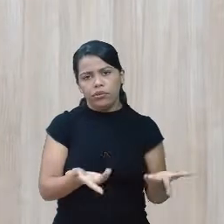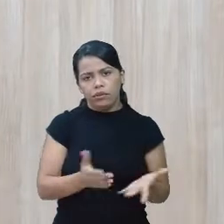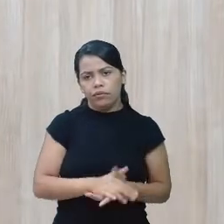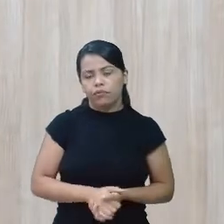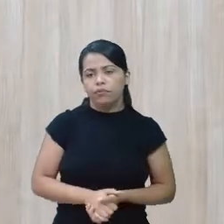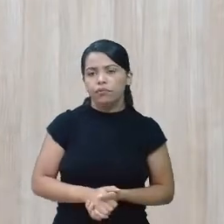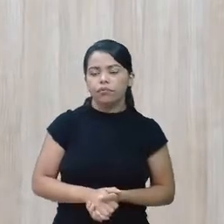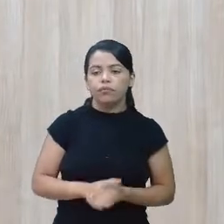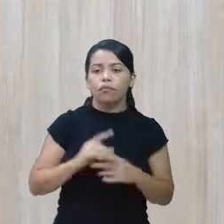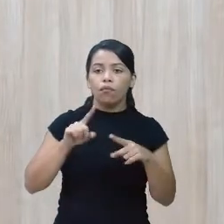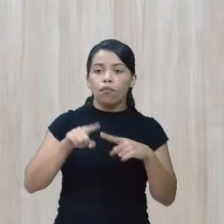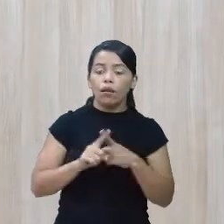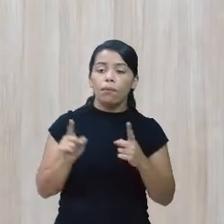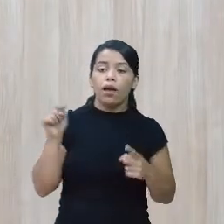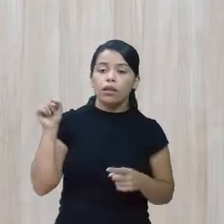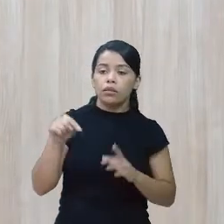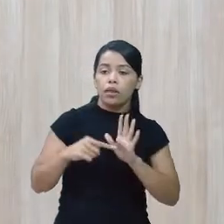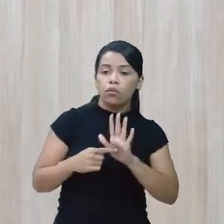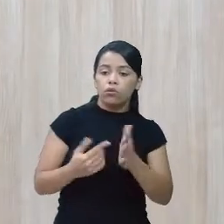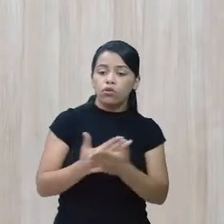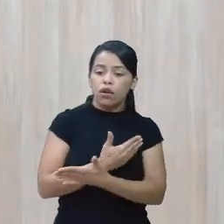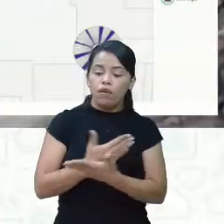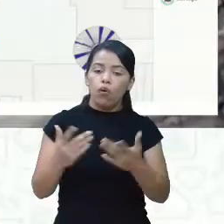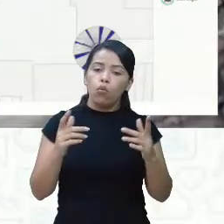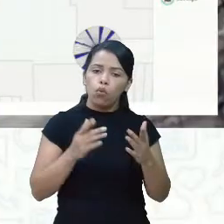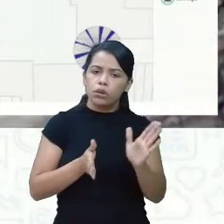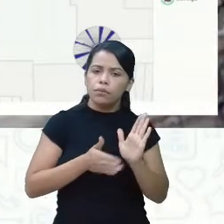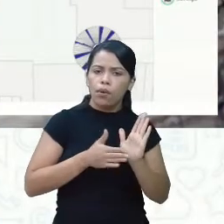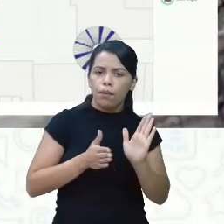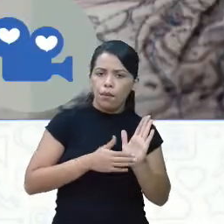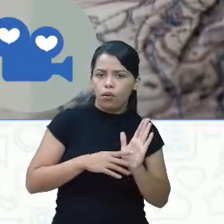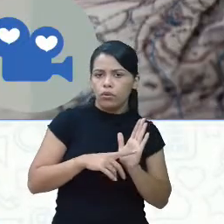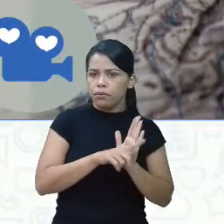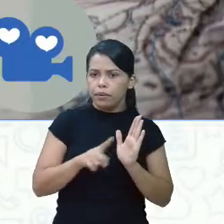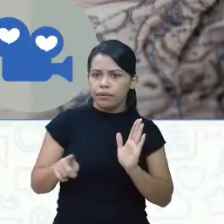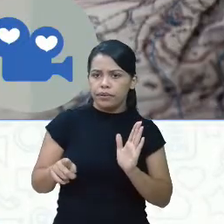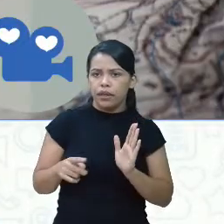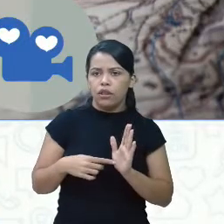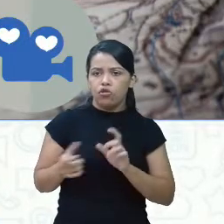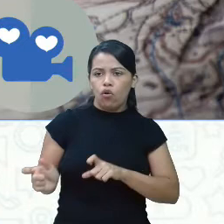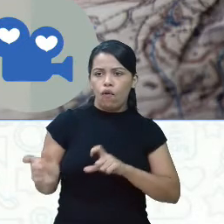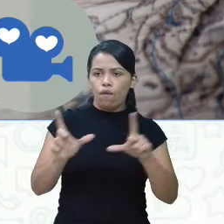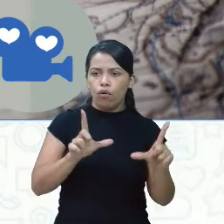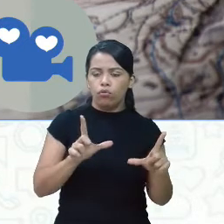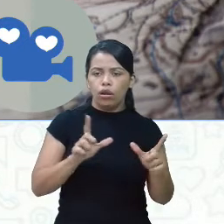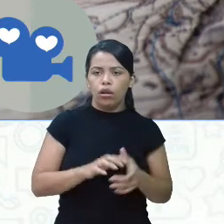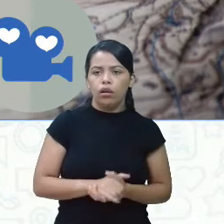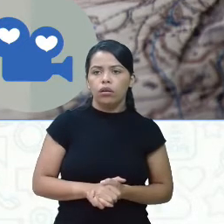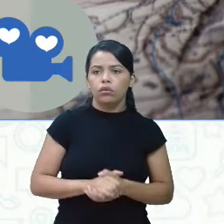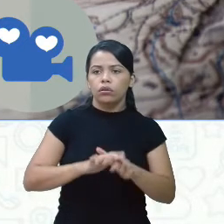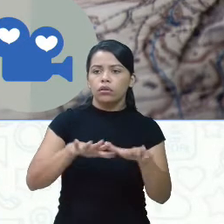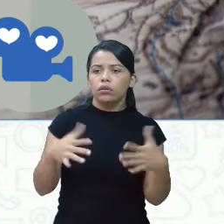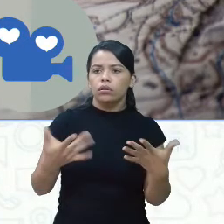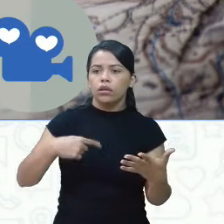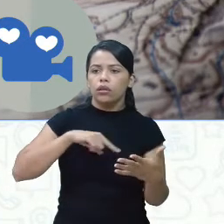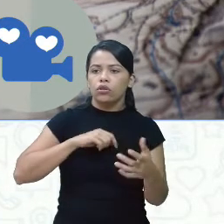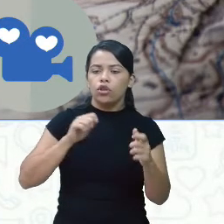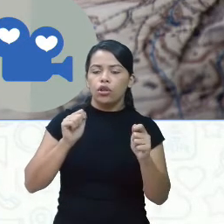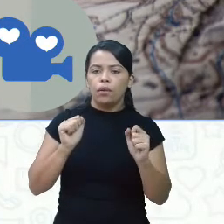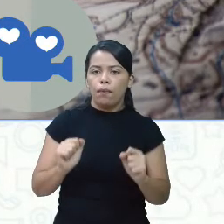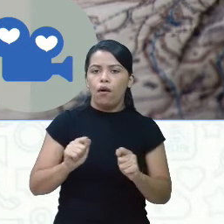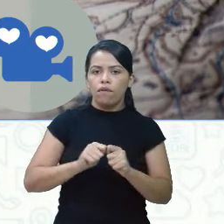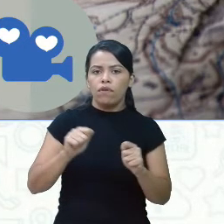Mas ele trazia algumas propostas, né, para você. Deixa eu voltar aqui. Então, a gente pode fazer